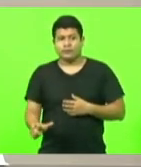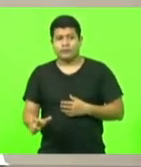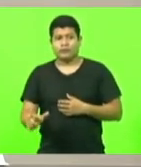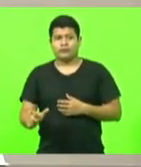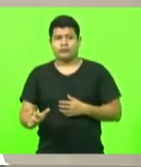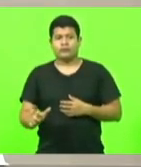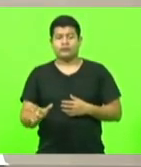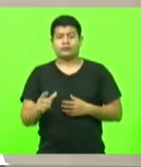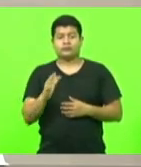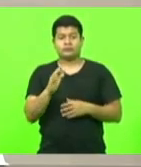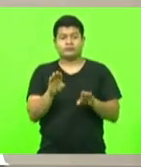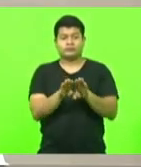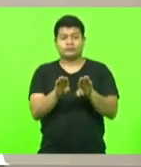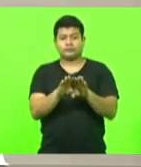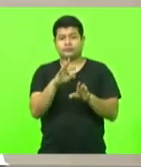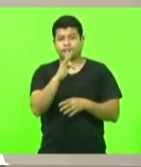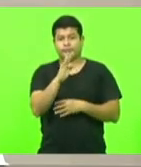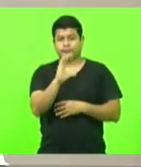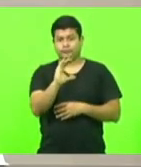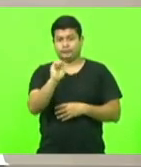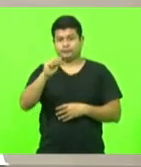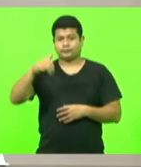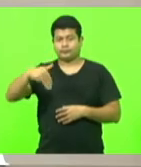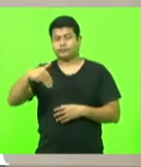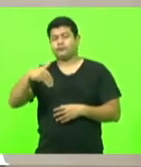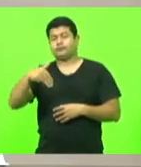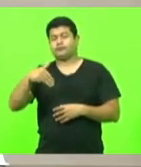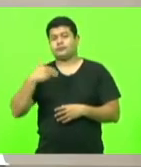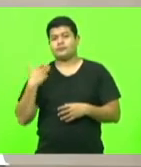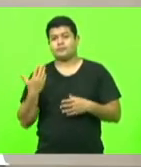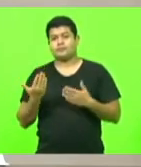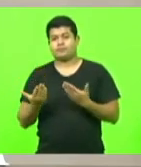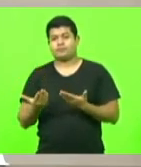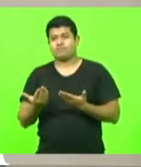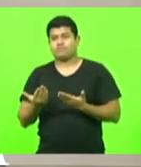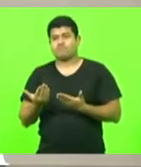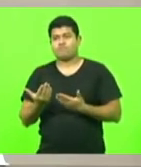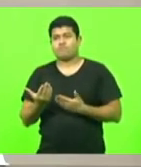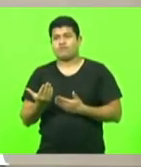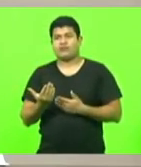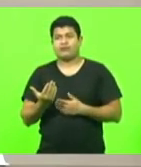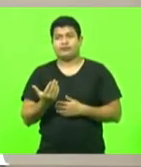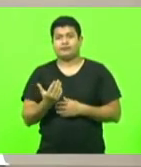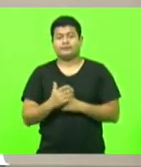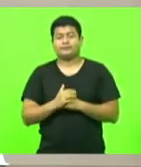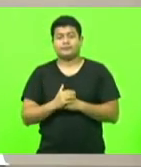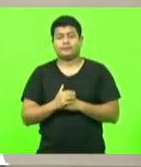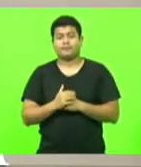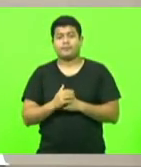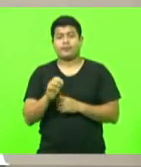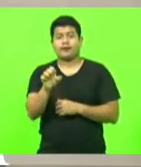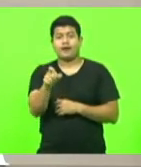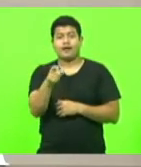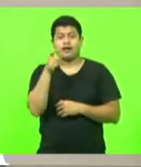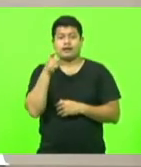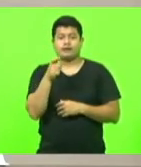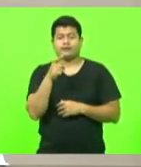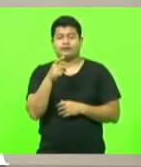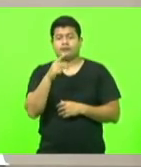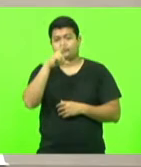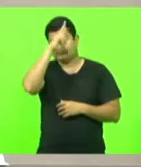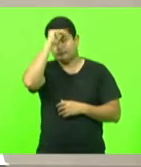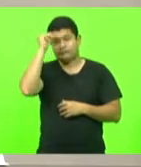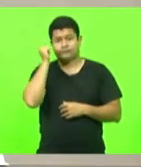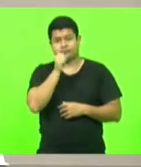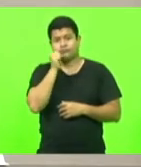a FECAM, na pessoa do Clenilton, Carlos Pereira, na pessoa da ex-prefeita de São Cristóvão Cis.